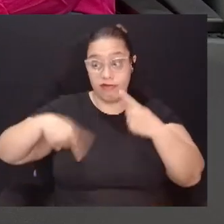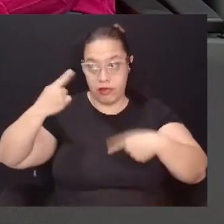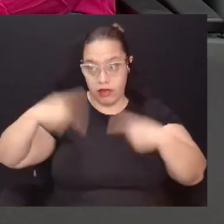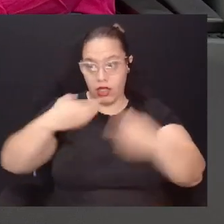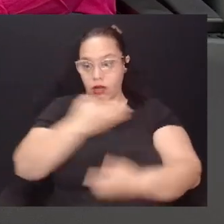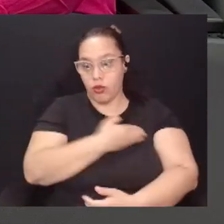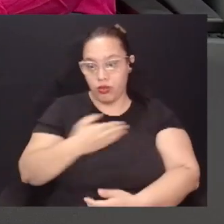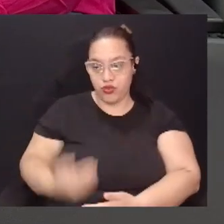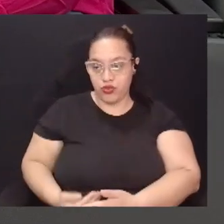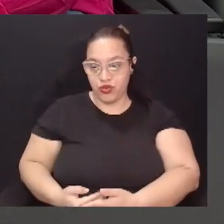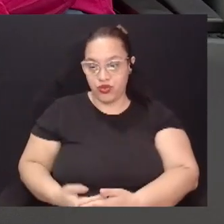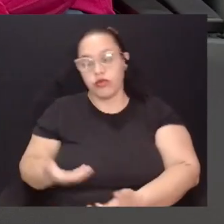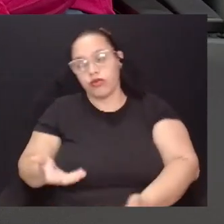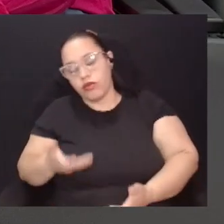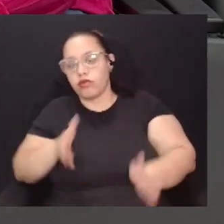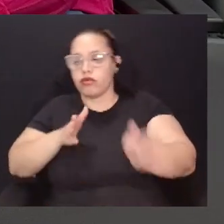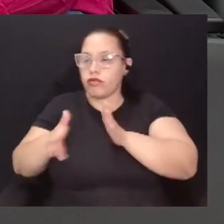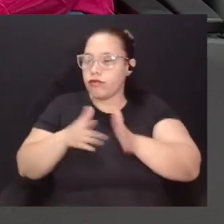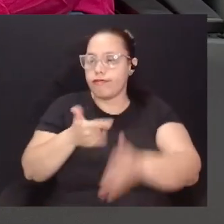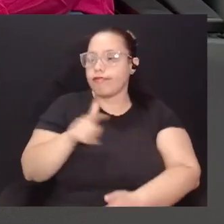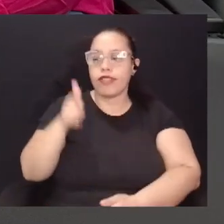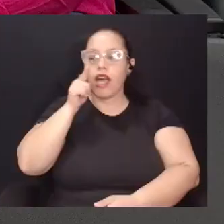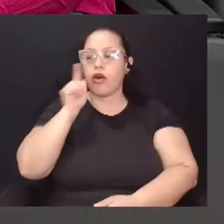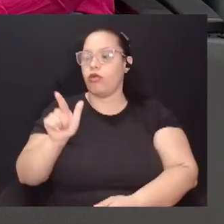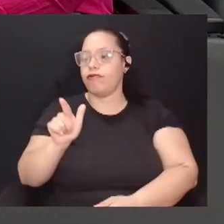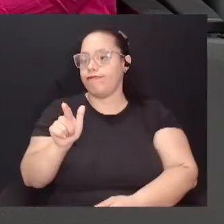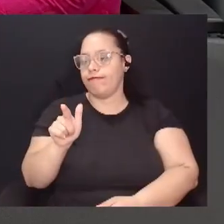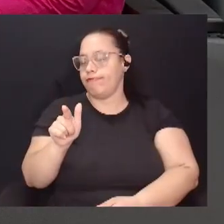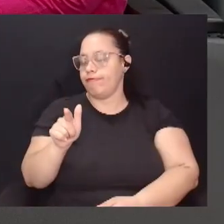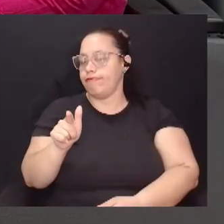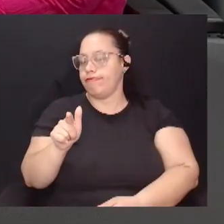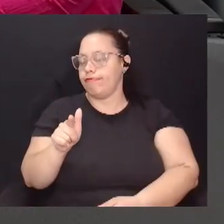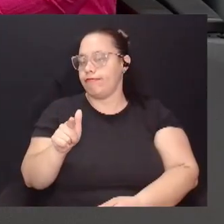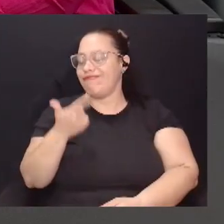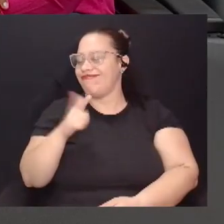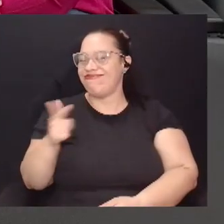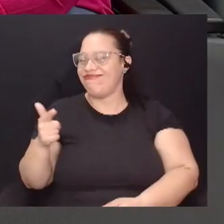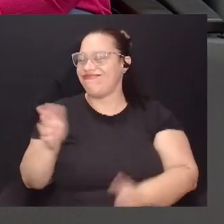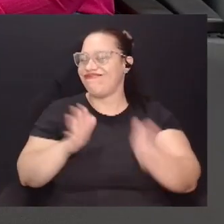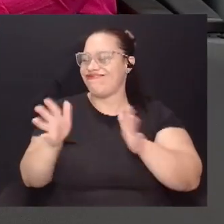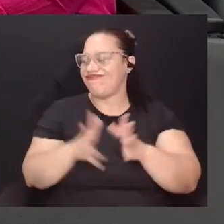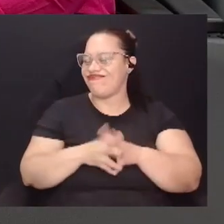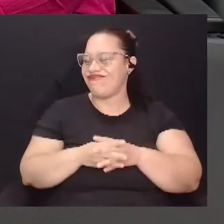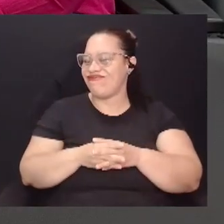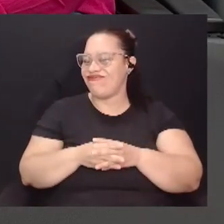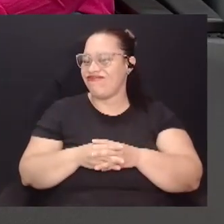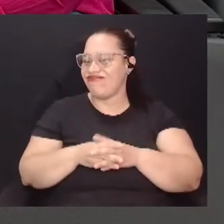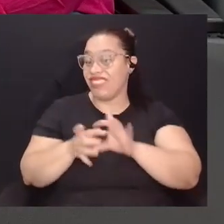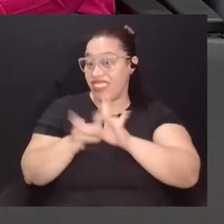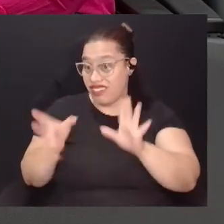debates públicos, né, que de repente eles querem ter esse acesso e não conseguem por conta que acaba não tendo esse acesso